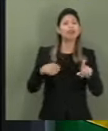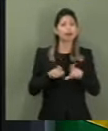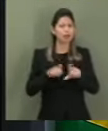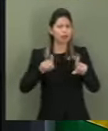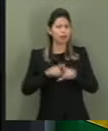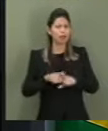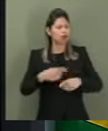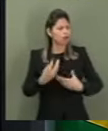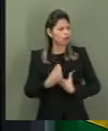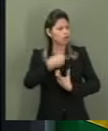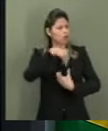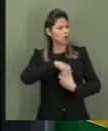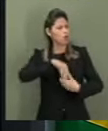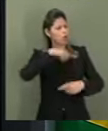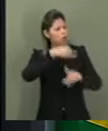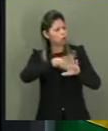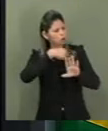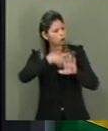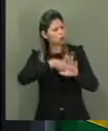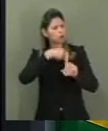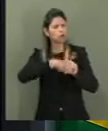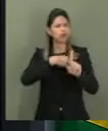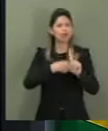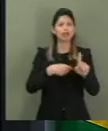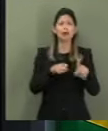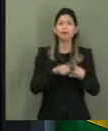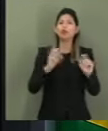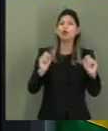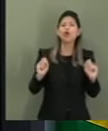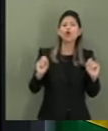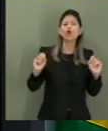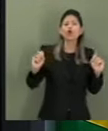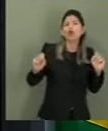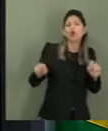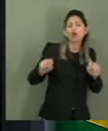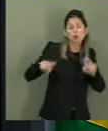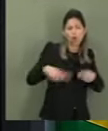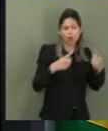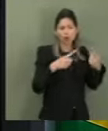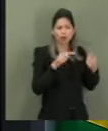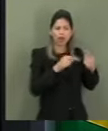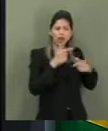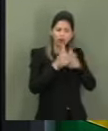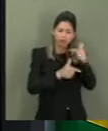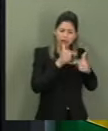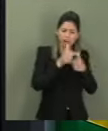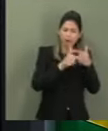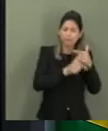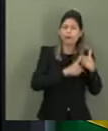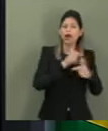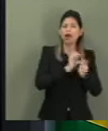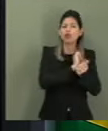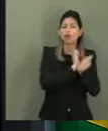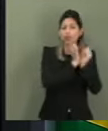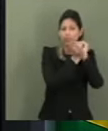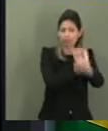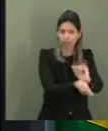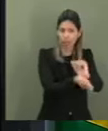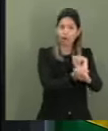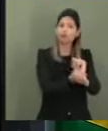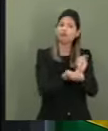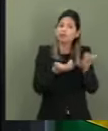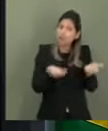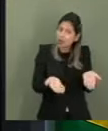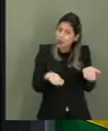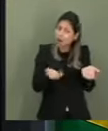diversas contra o trabalho escravo. Sempre existirão em nosso país, podem crer, lanceiros,